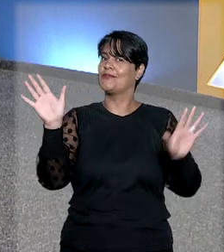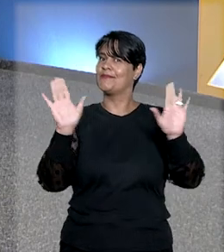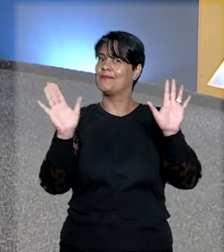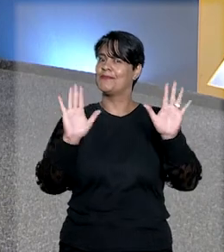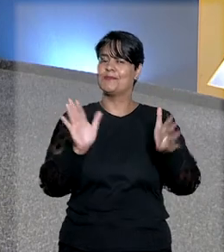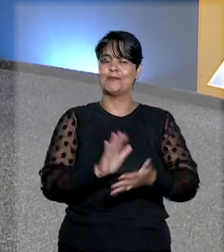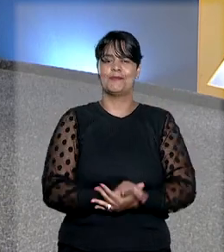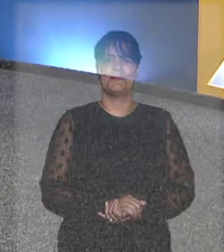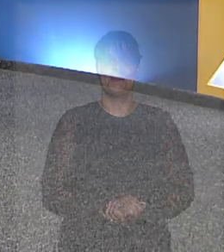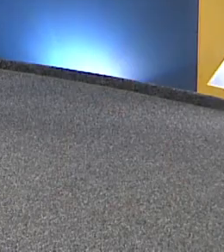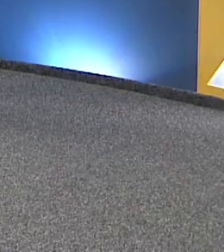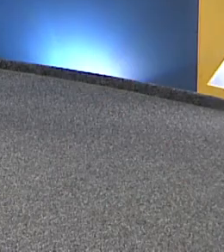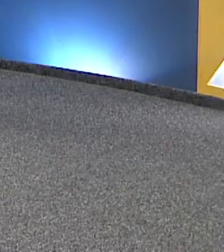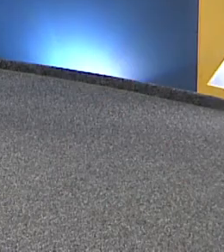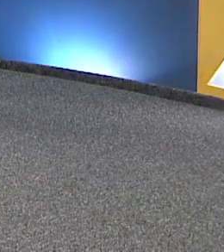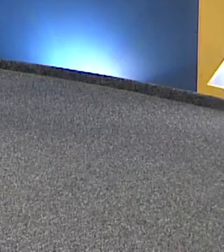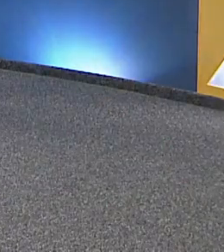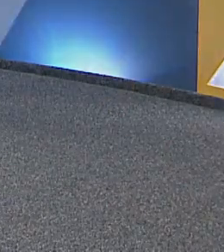vem. Tchau, tchau!